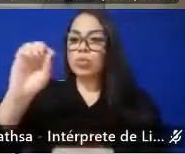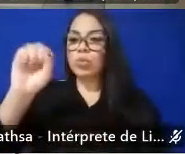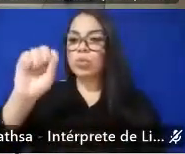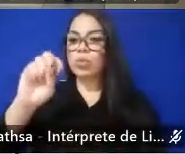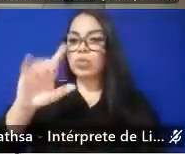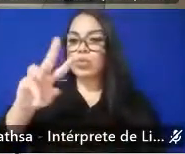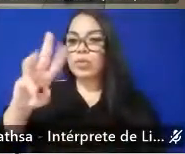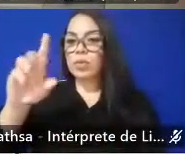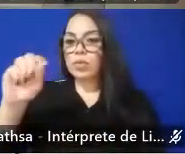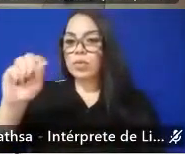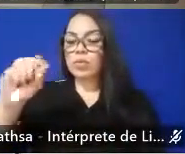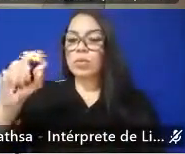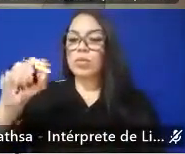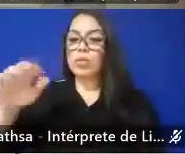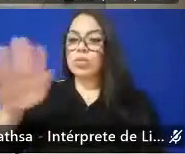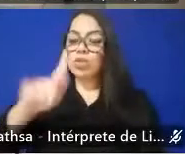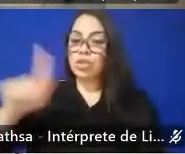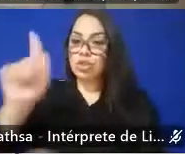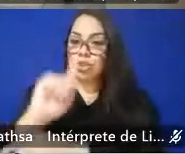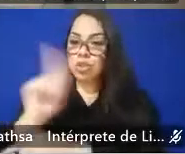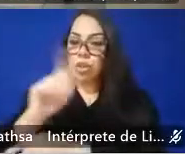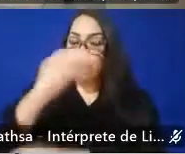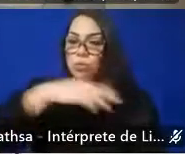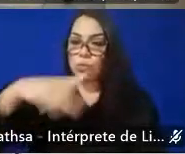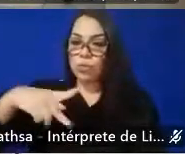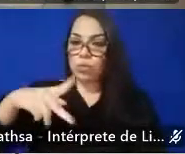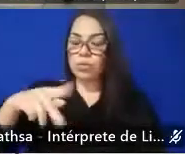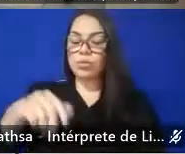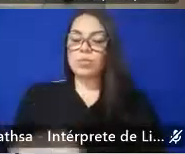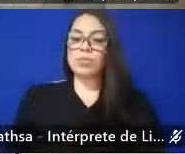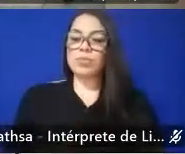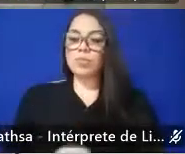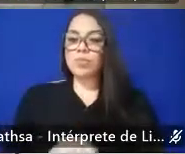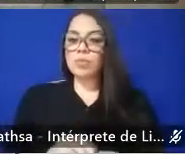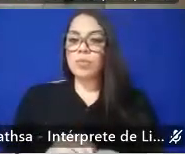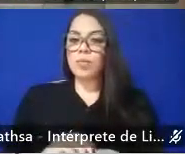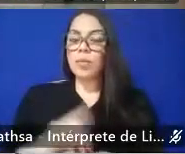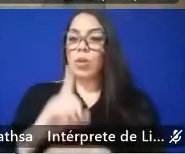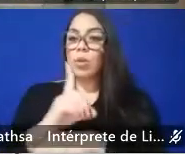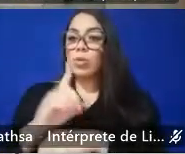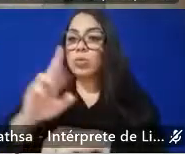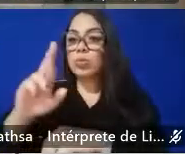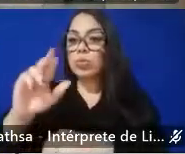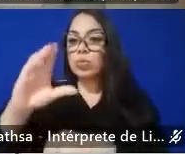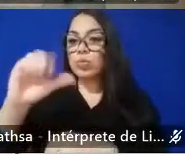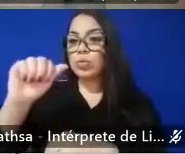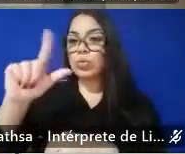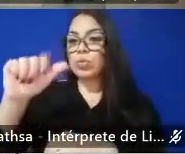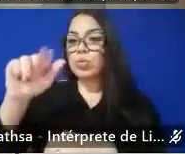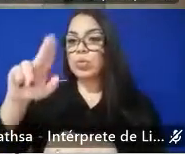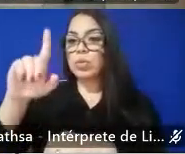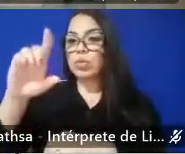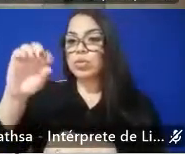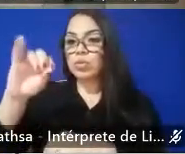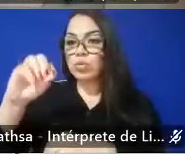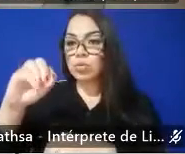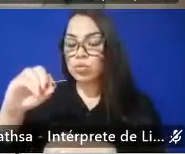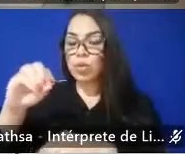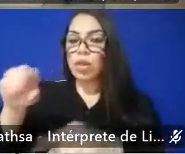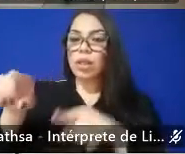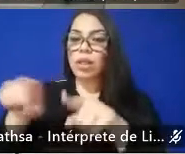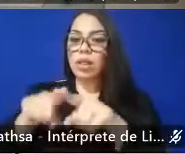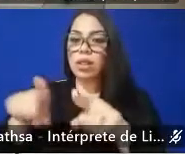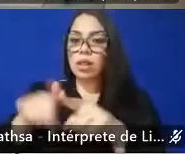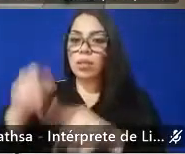Nacional do Ministério Público o Doutor Cláudio vou Ferrari corregedor-geral do ministério público